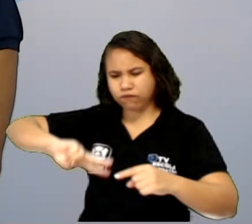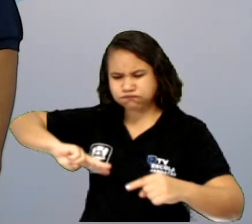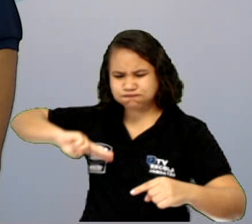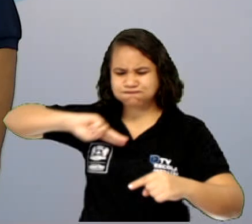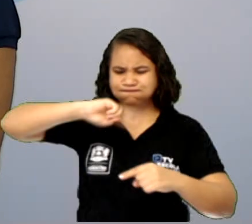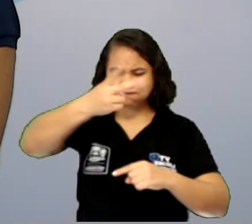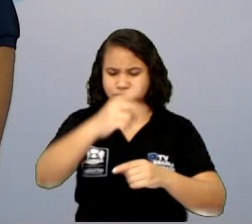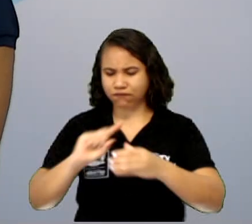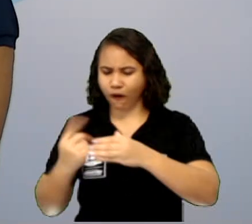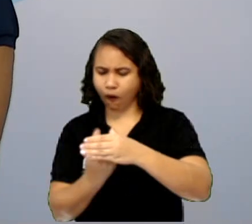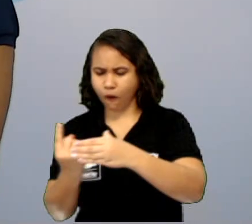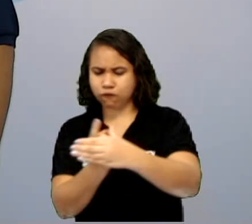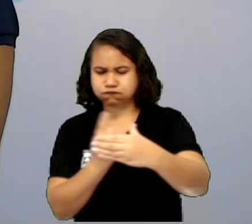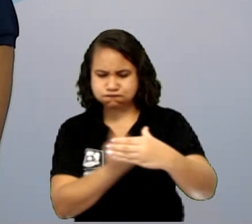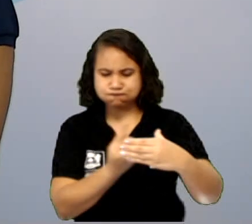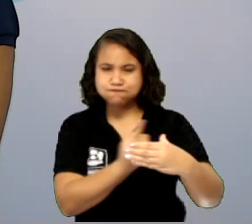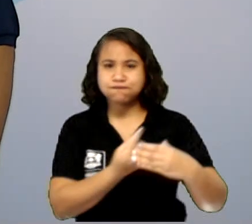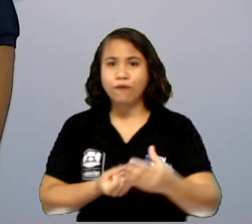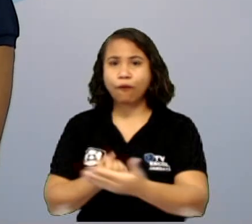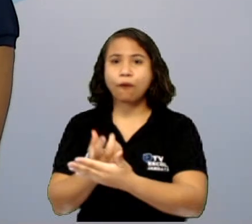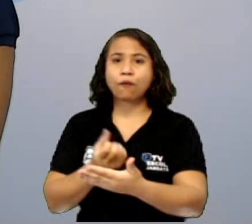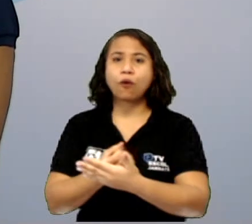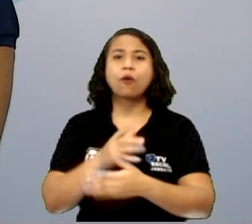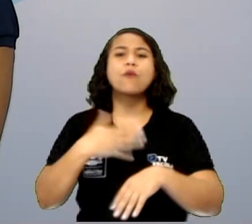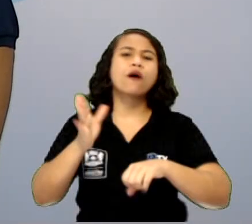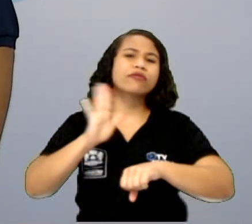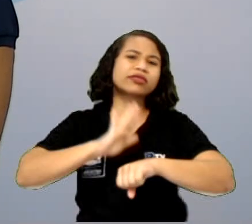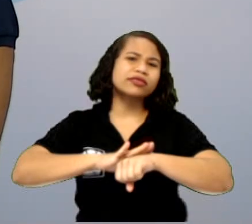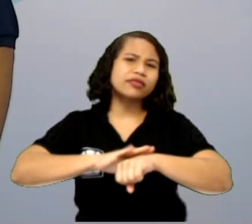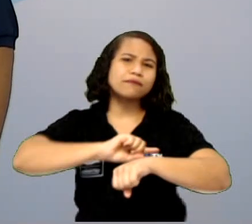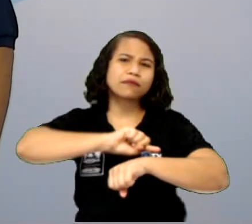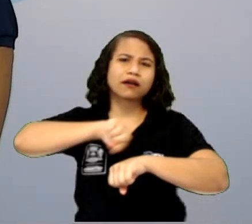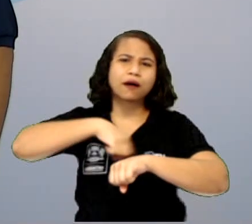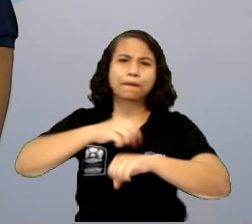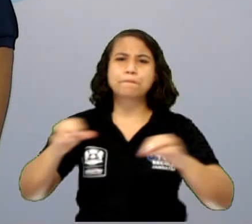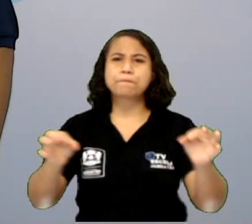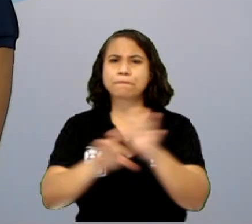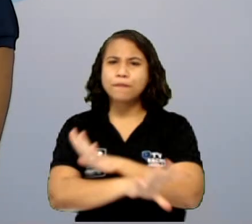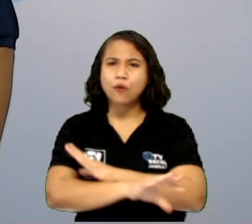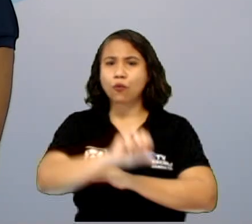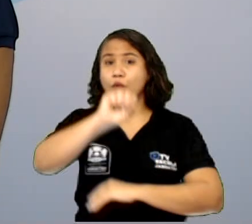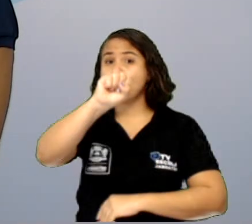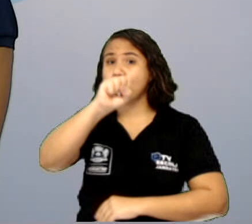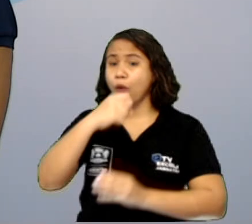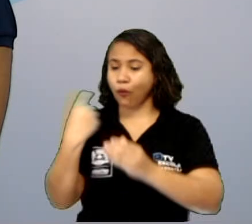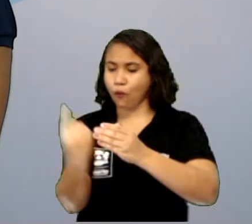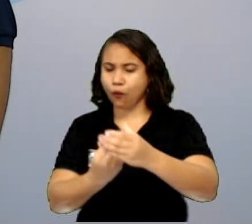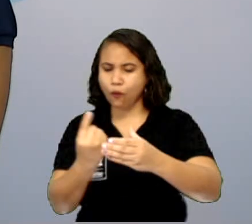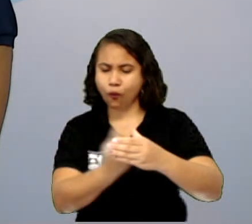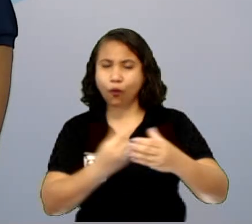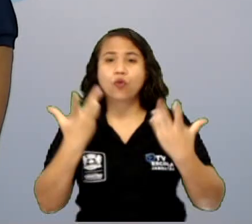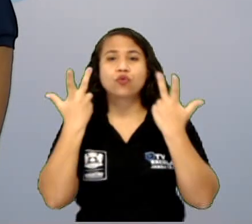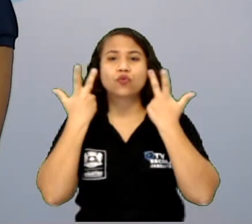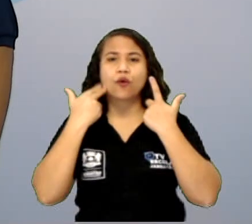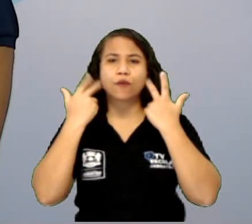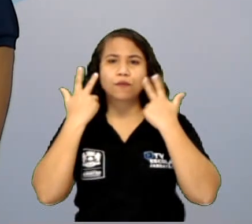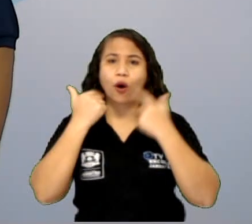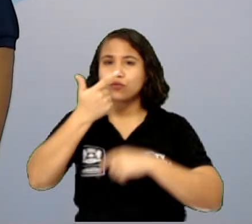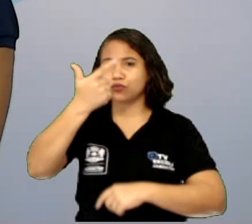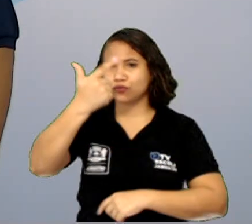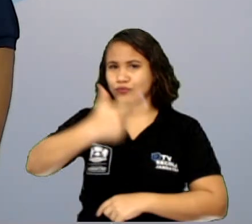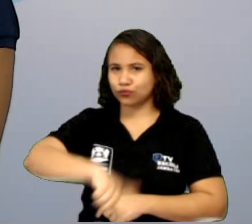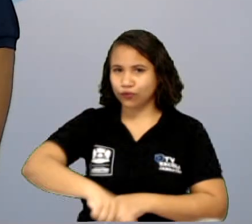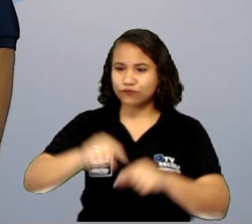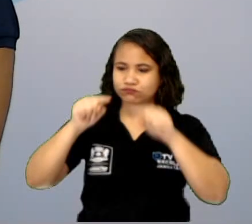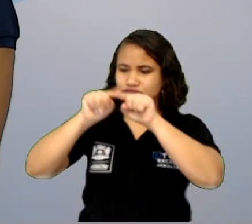liquidificadores quanto tempo levou para que os sucos ficar sem pronto com oito liquidificadores funcionando então novamente